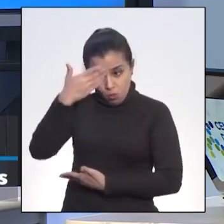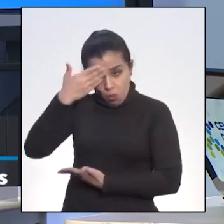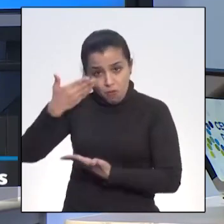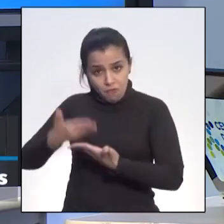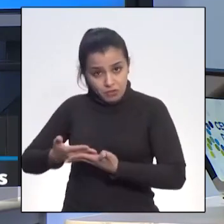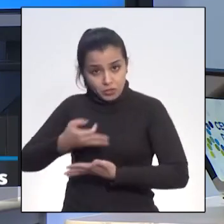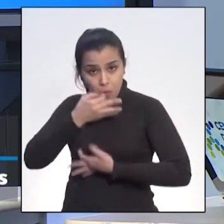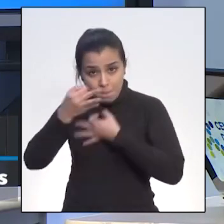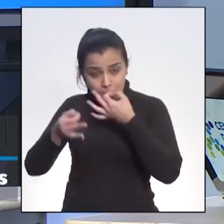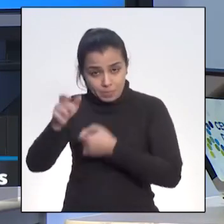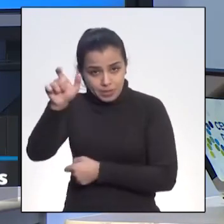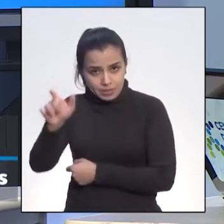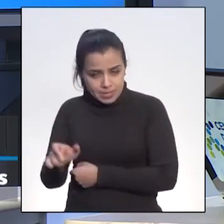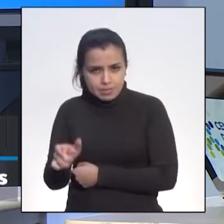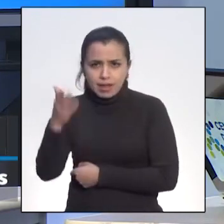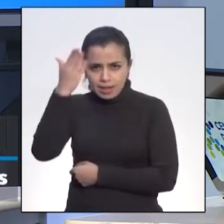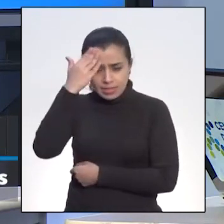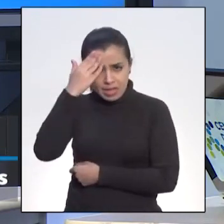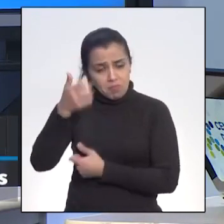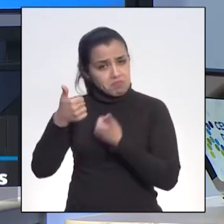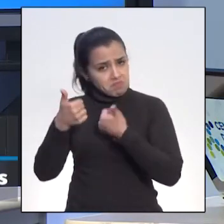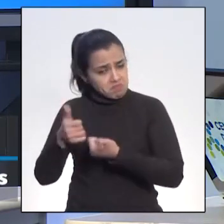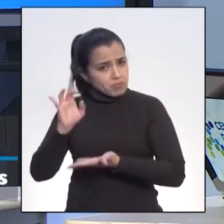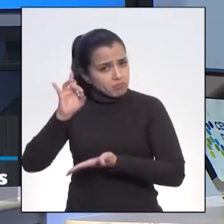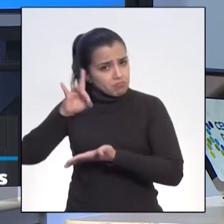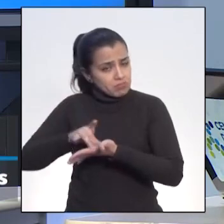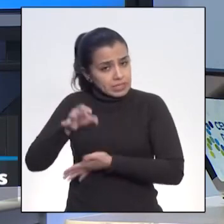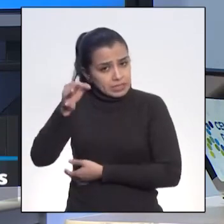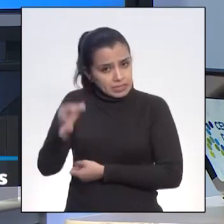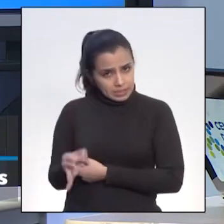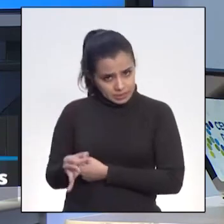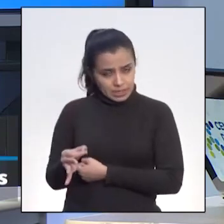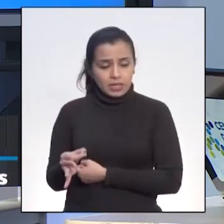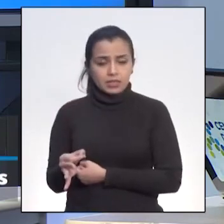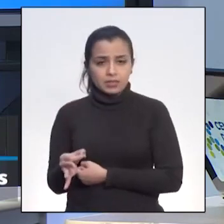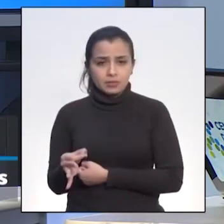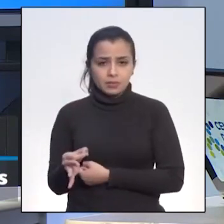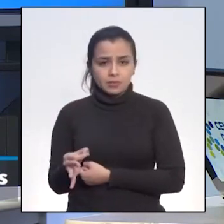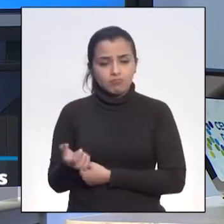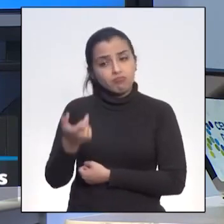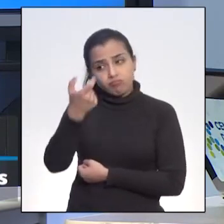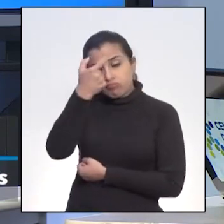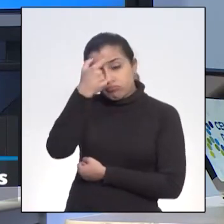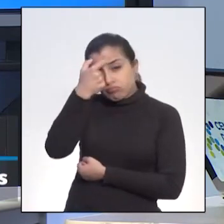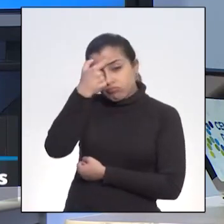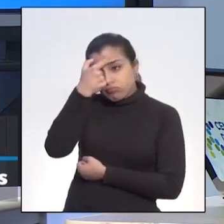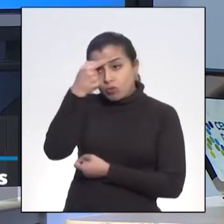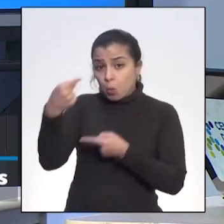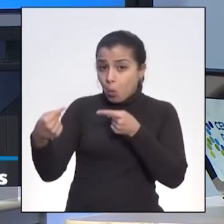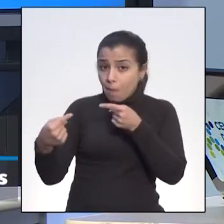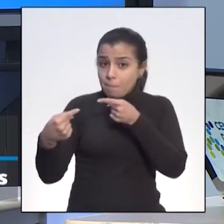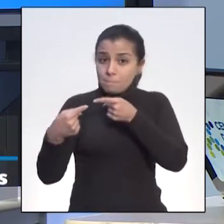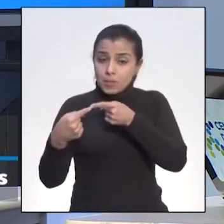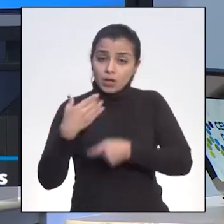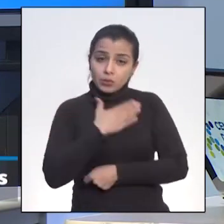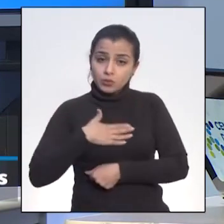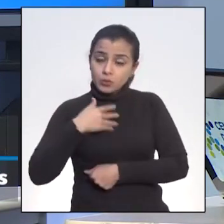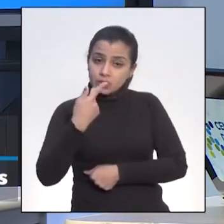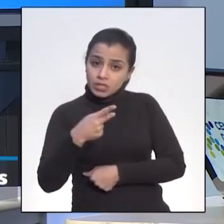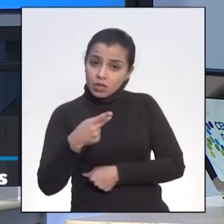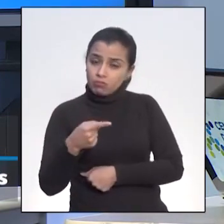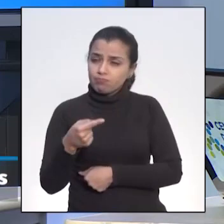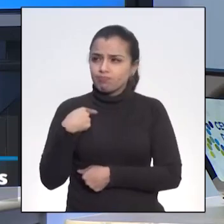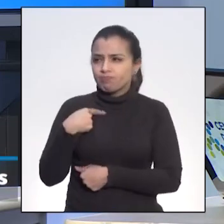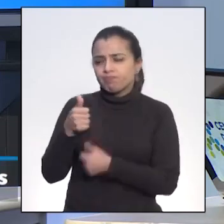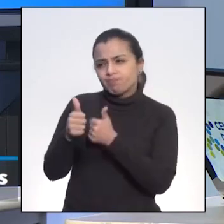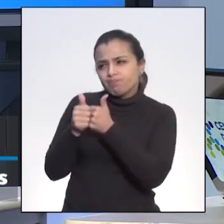confia nas críticas dele, sabe que é uma crítica honesta, correta, coerente com os seus gostos, e aquela crítica vai te possibilitar você